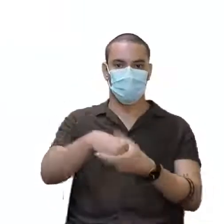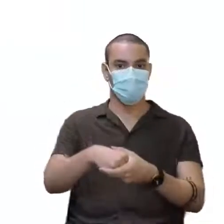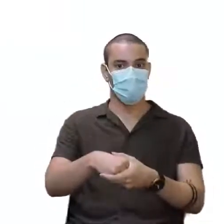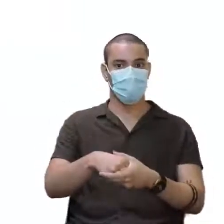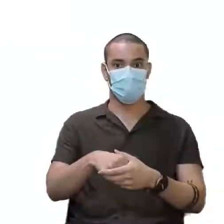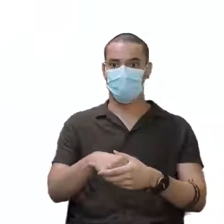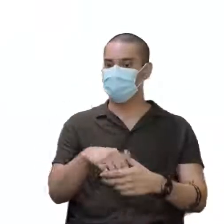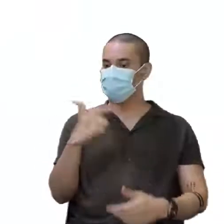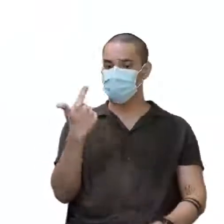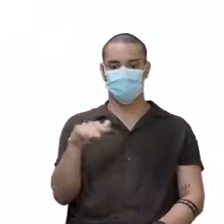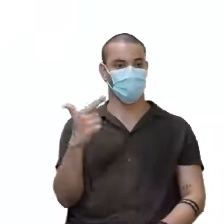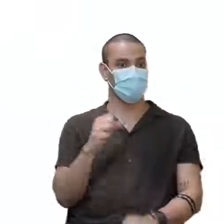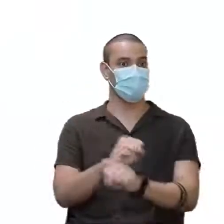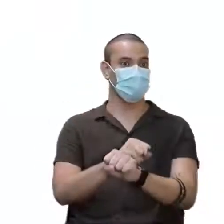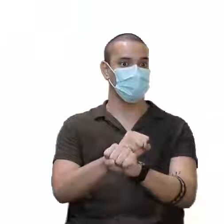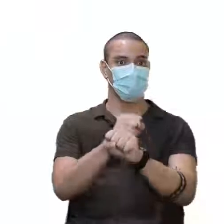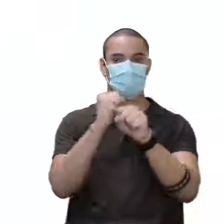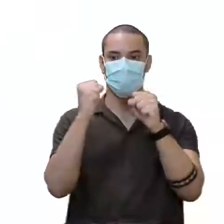são completamente